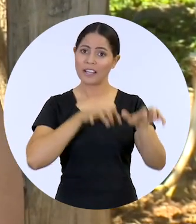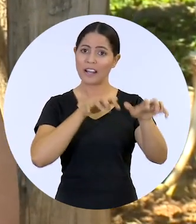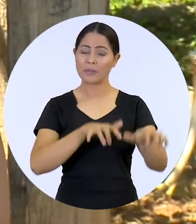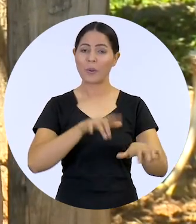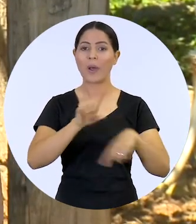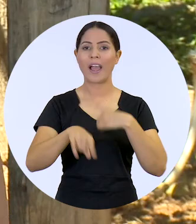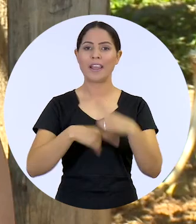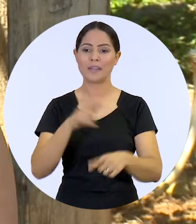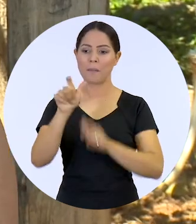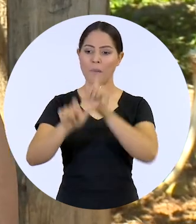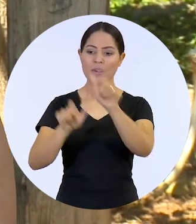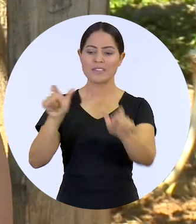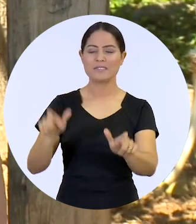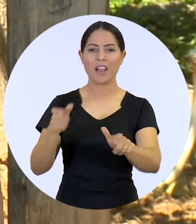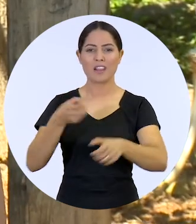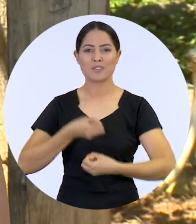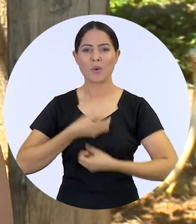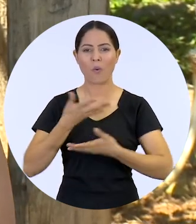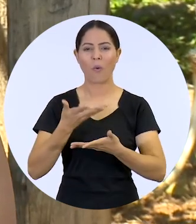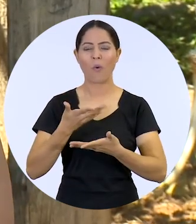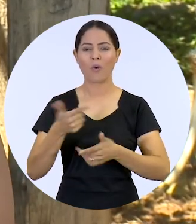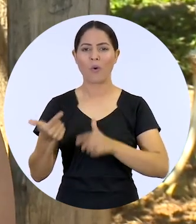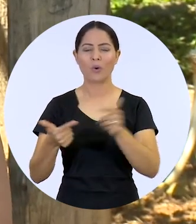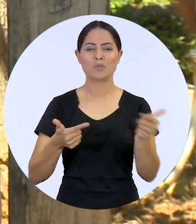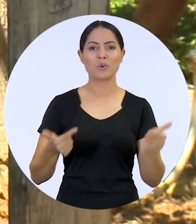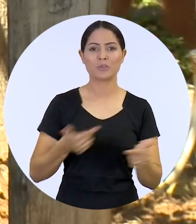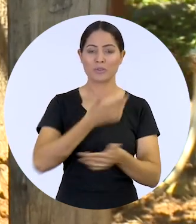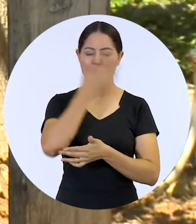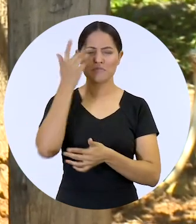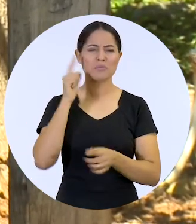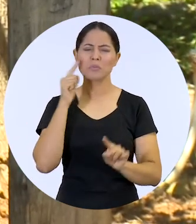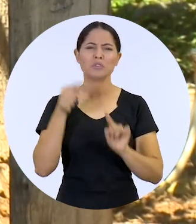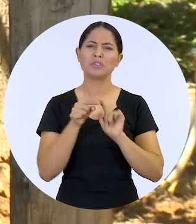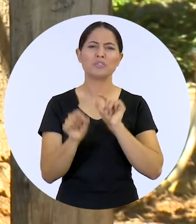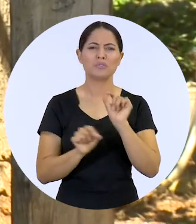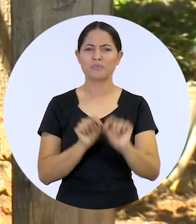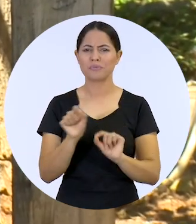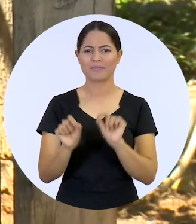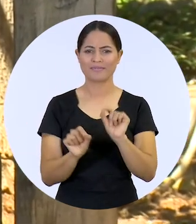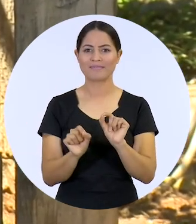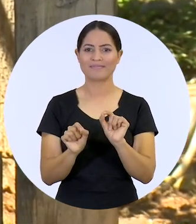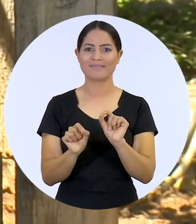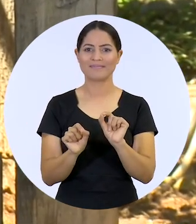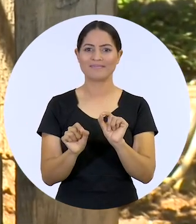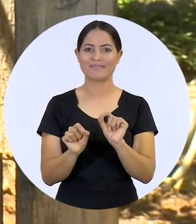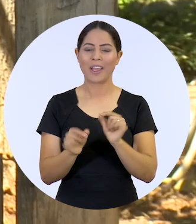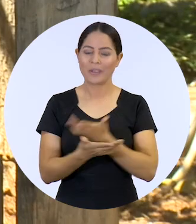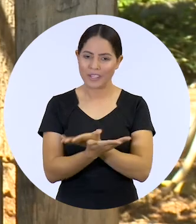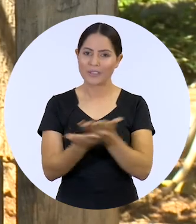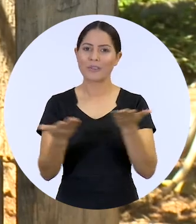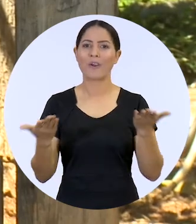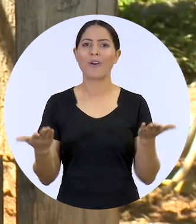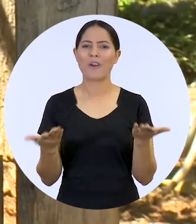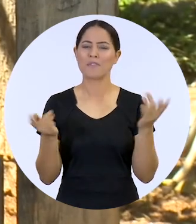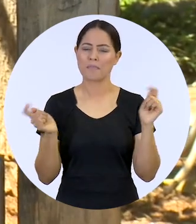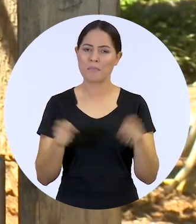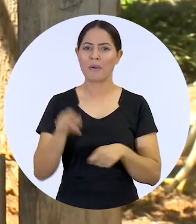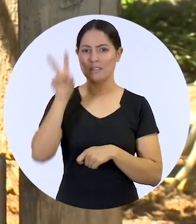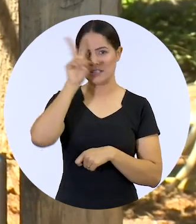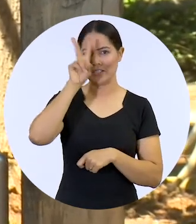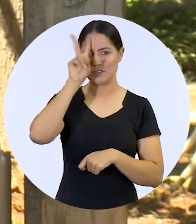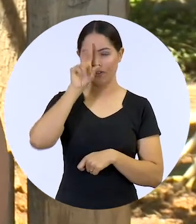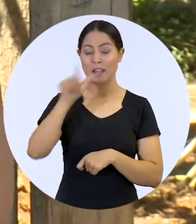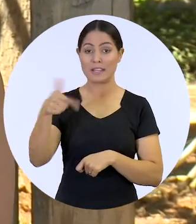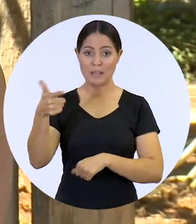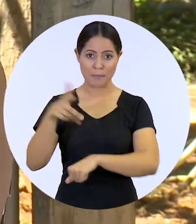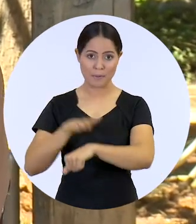a gente replica aí para outras pessoas. E a ideia é que a gente use essas histórias